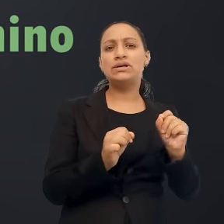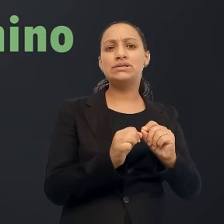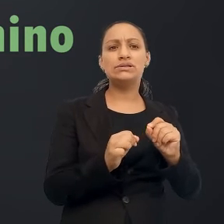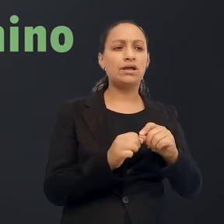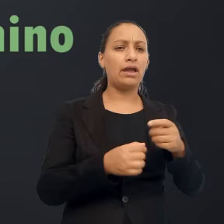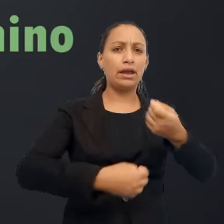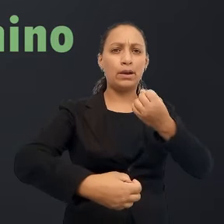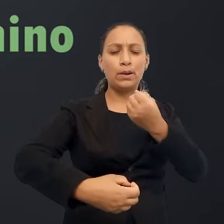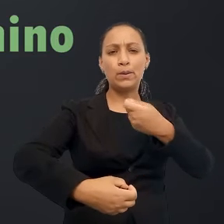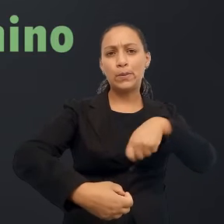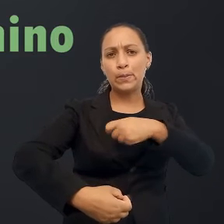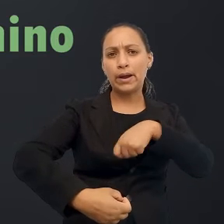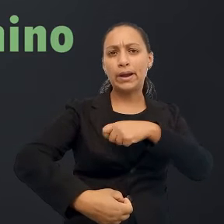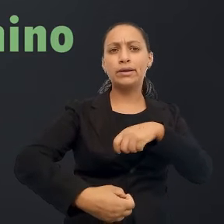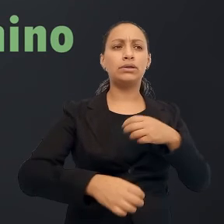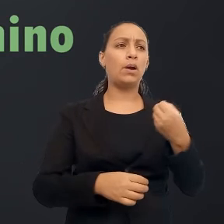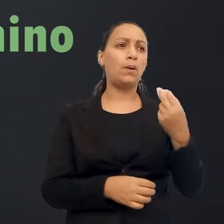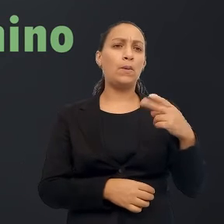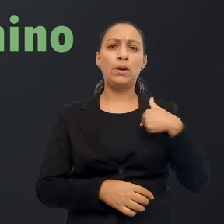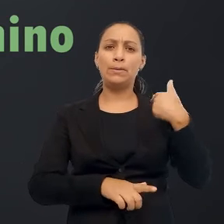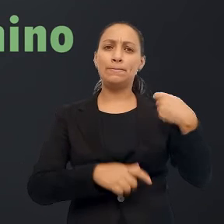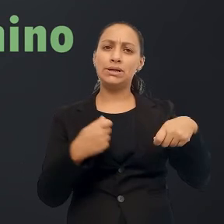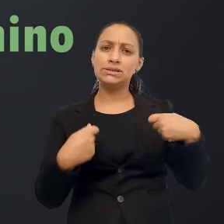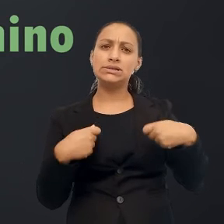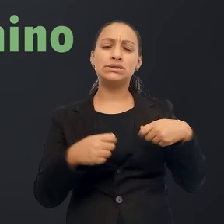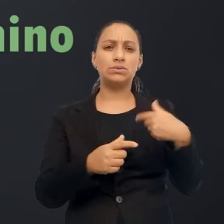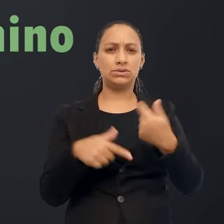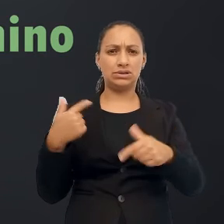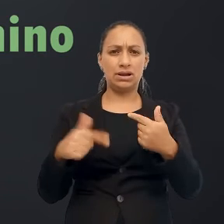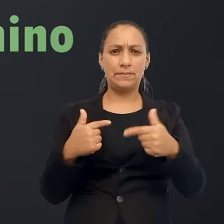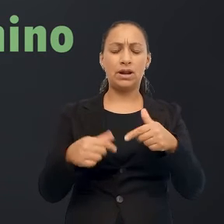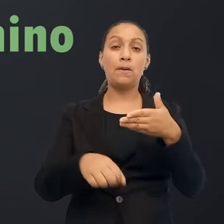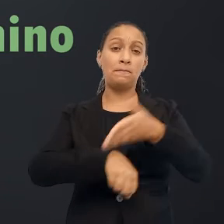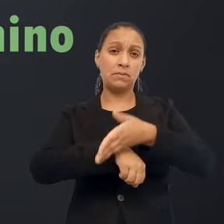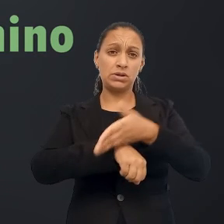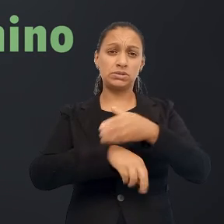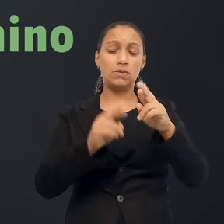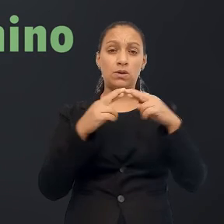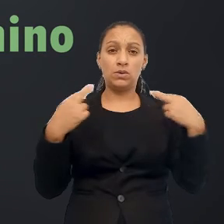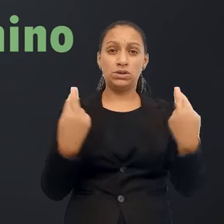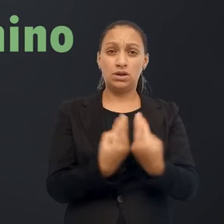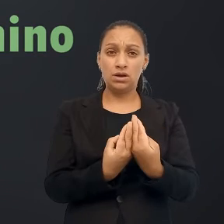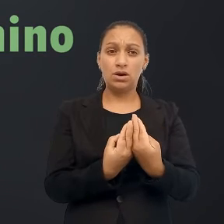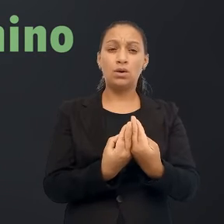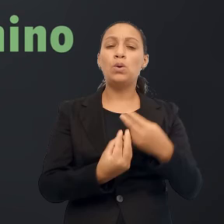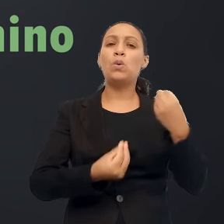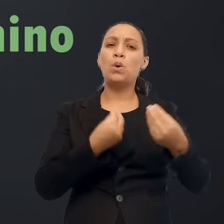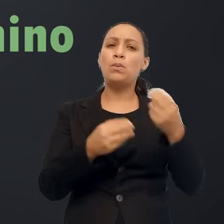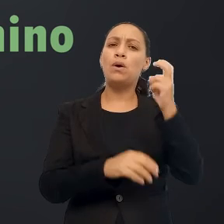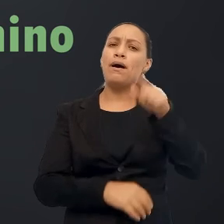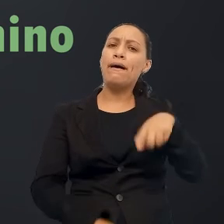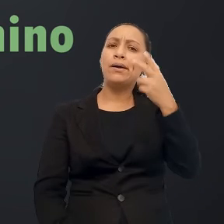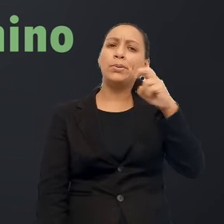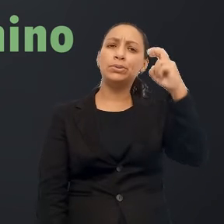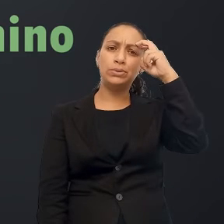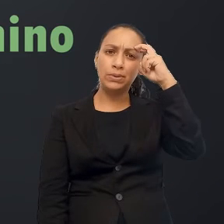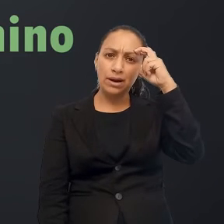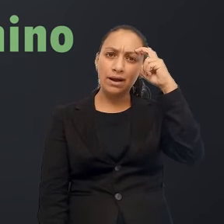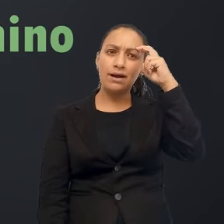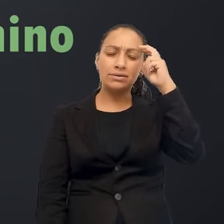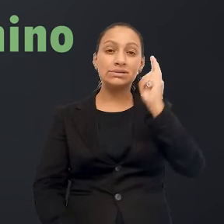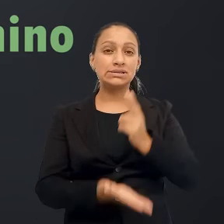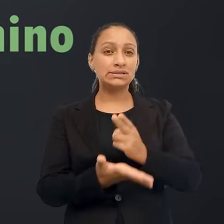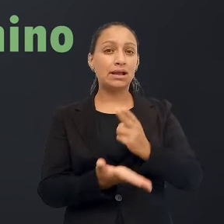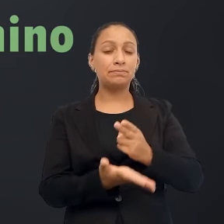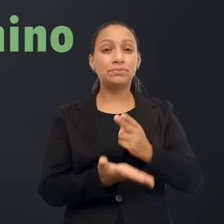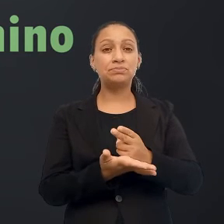o almoço, ou eu preciso trabalhar, ou eu participar de uma reunião. o quanto isso é cultural no sentido de puxar sempre